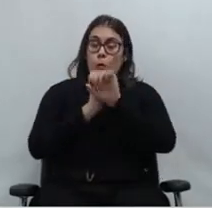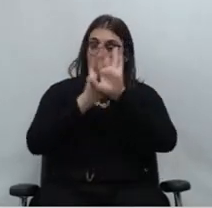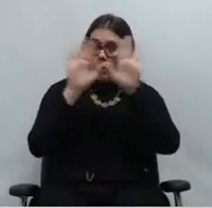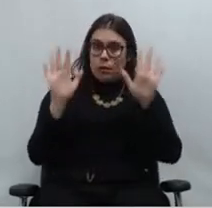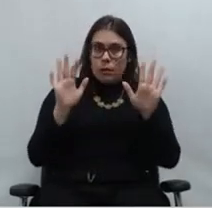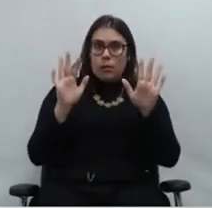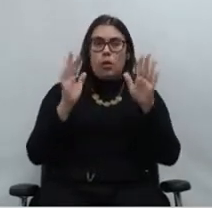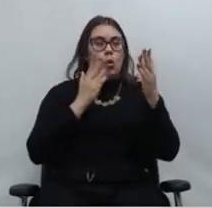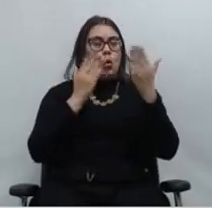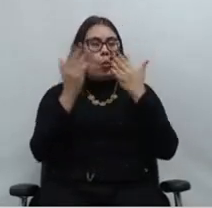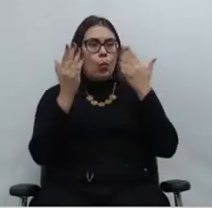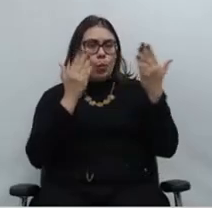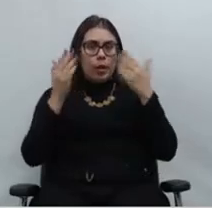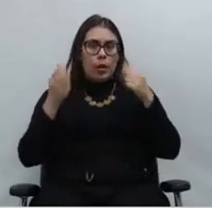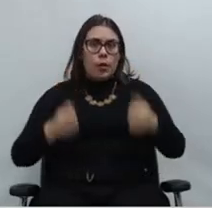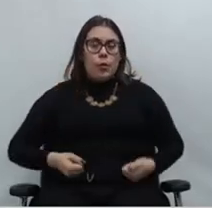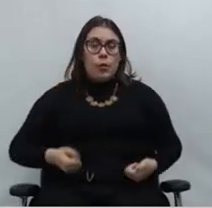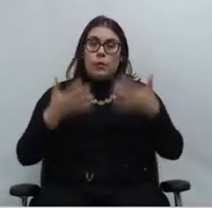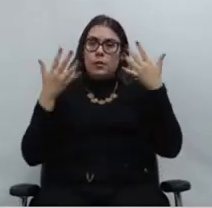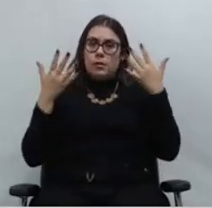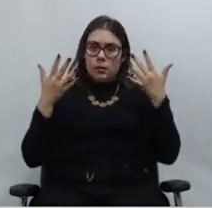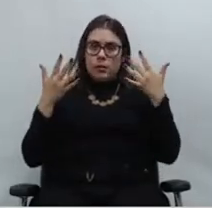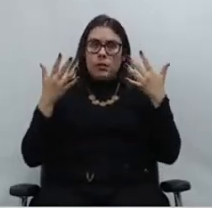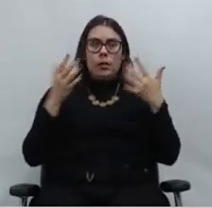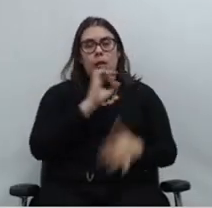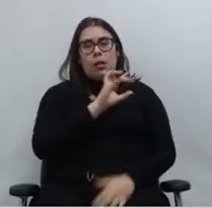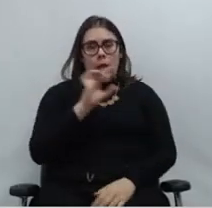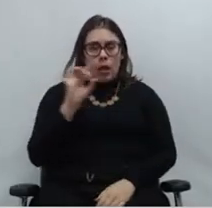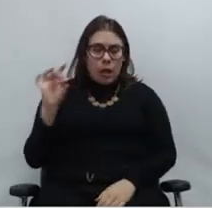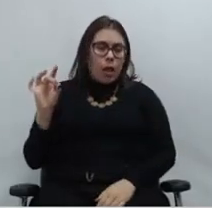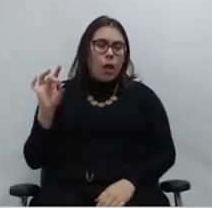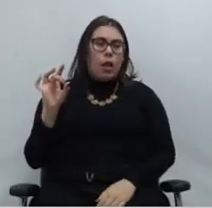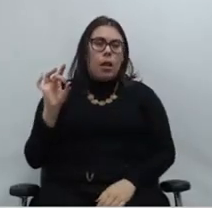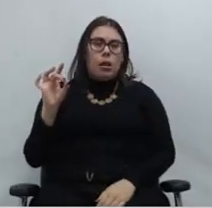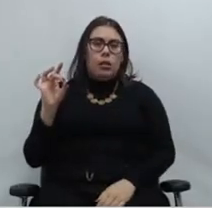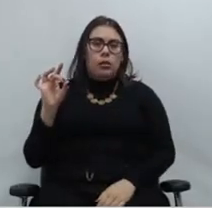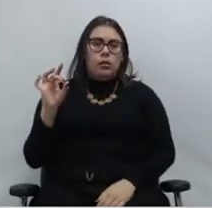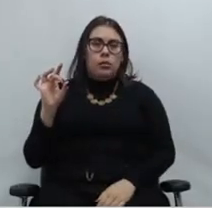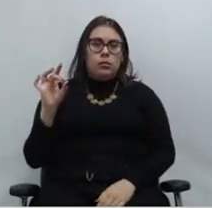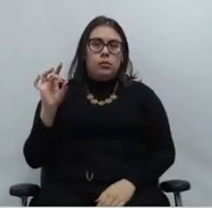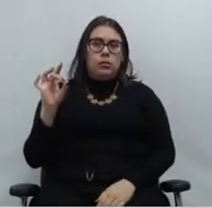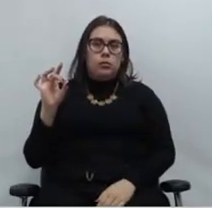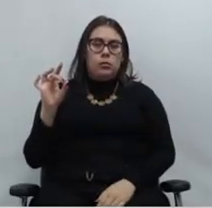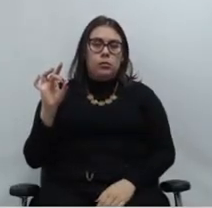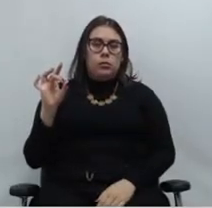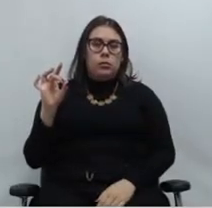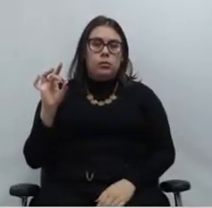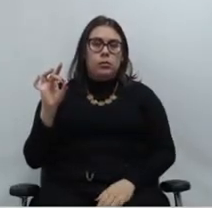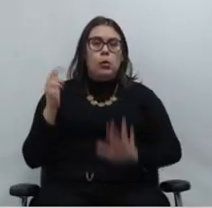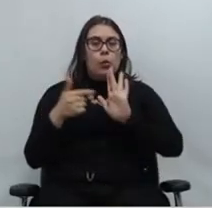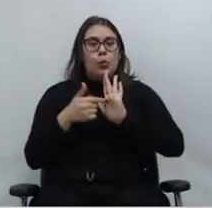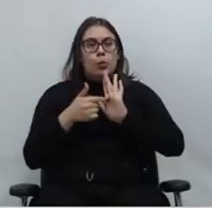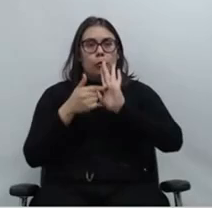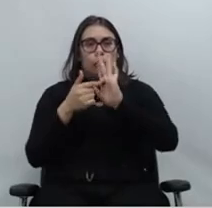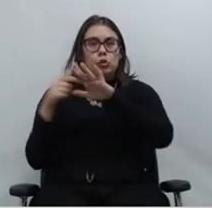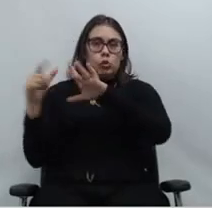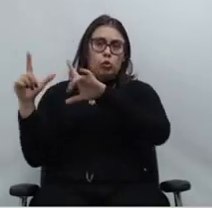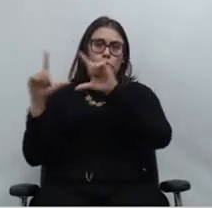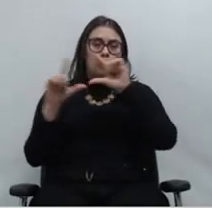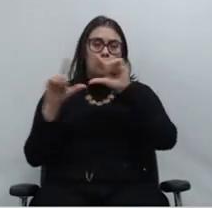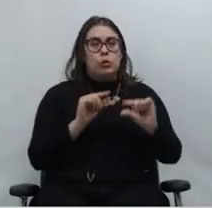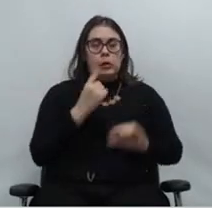esclarecimentos, comparando, então, os gastos e os produtos em cada uma desses eixos, né, indicando que houve uma redução